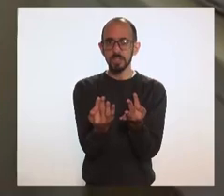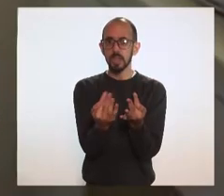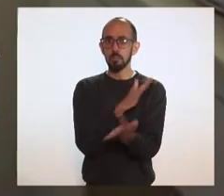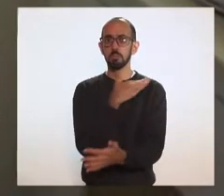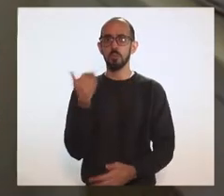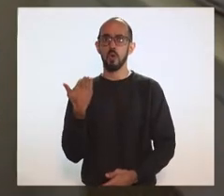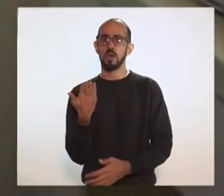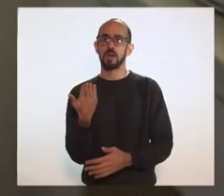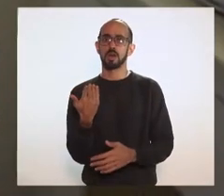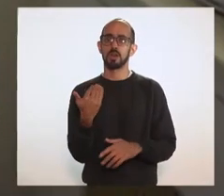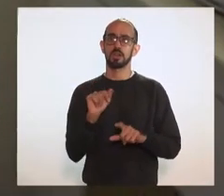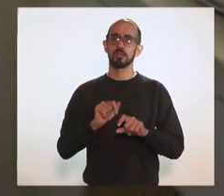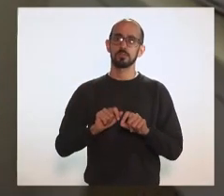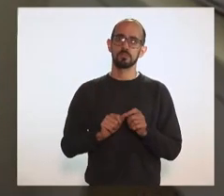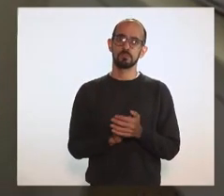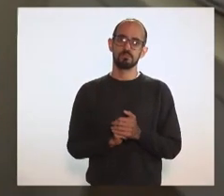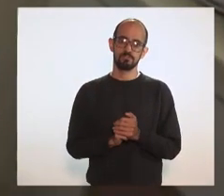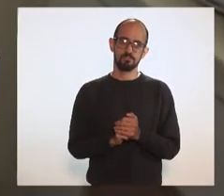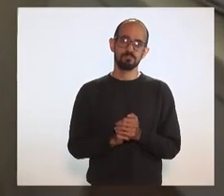morram,